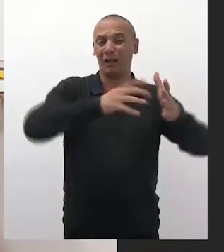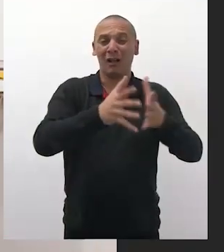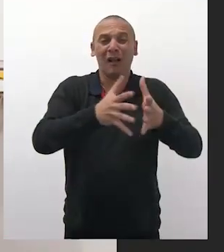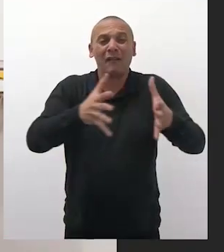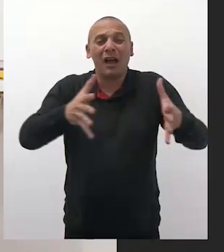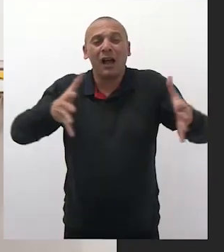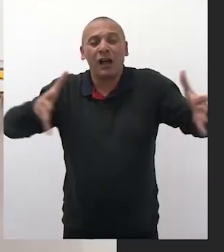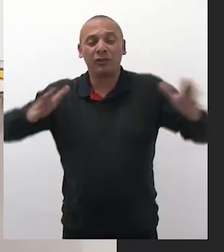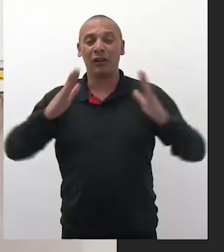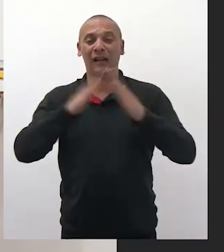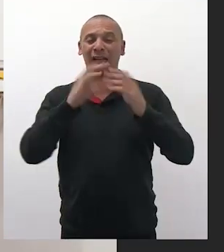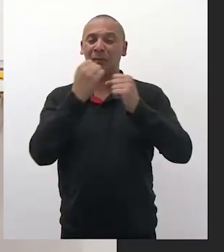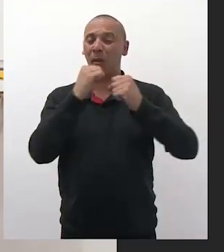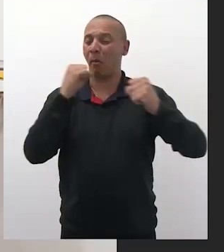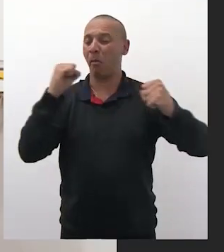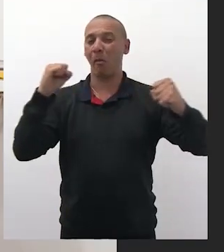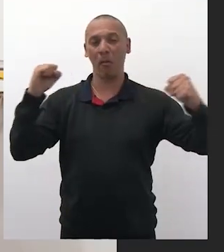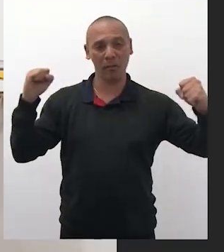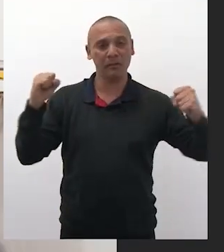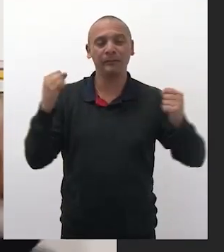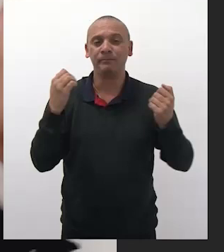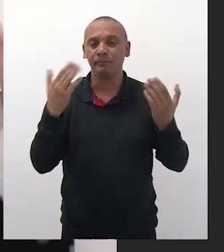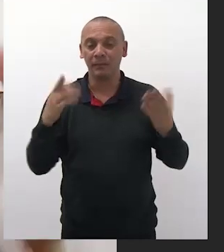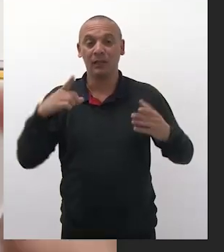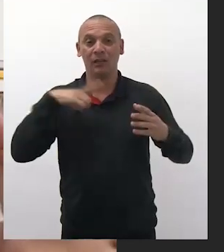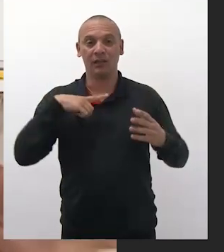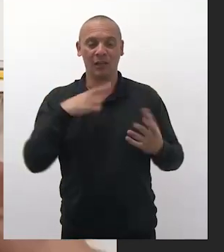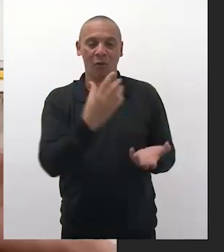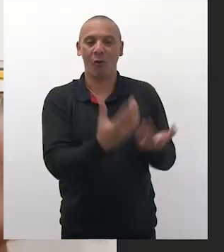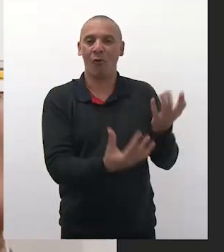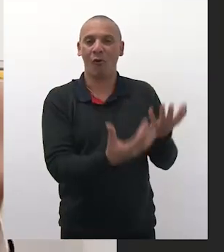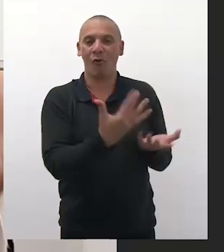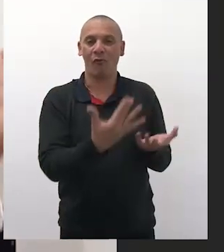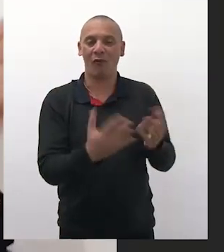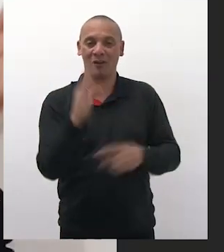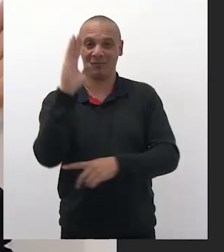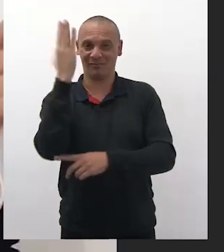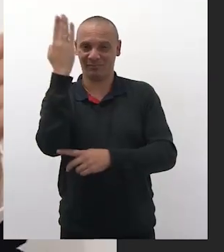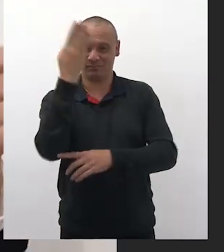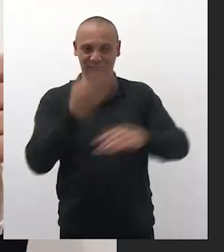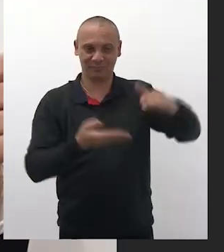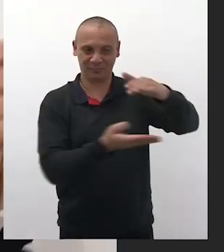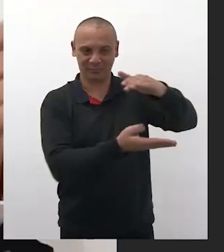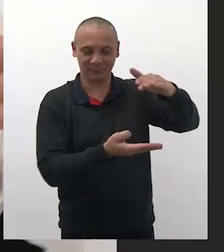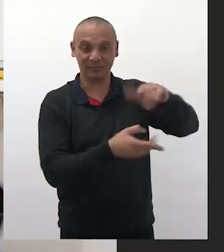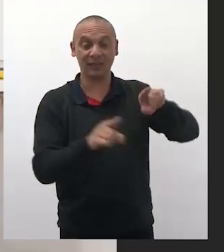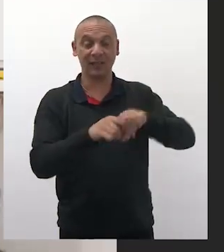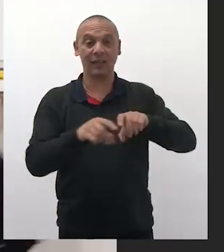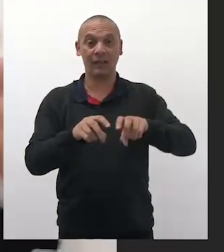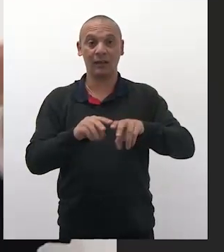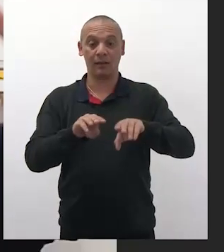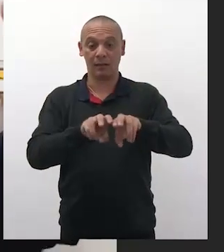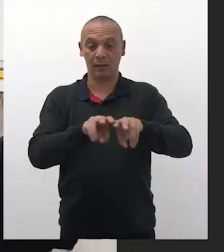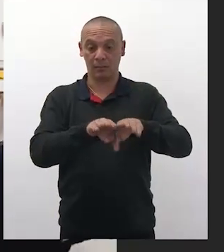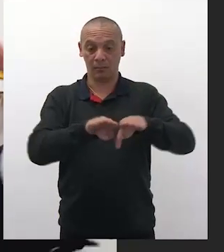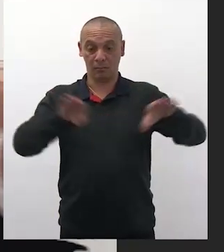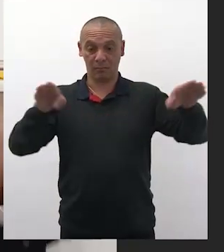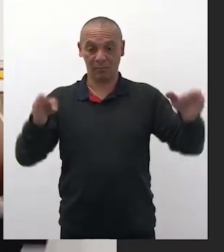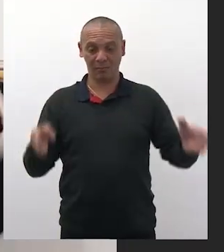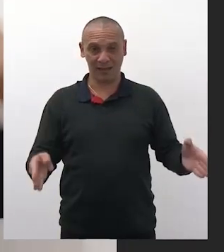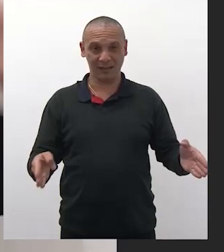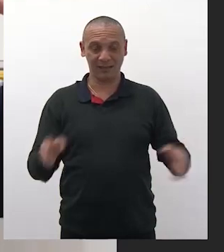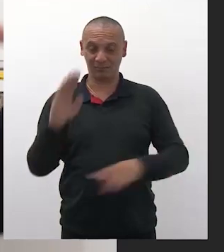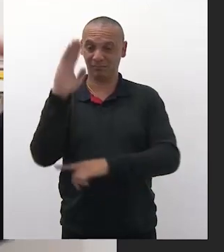muito grande. E tinha um fogão de lenha e tinha uma mesa de madeira bem grandona